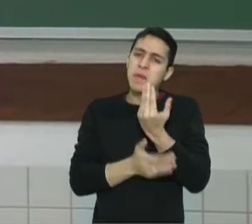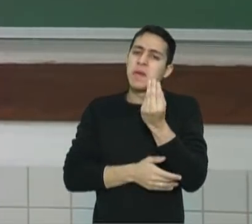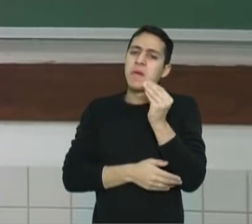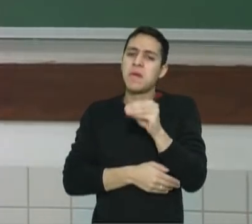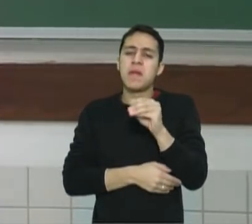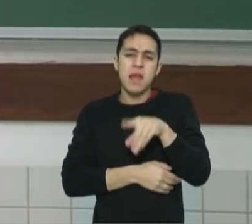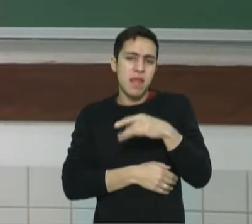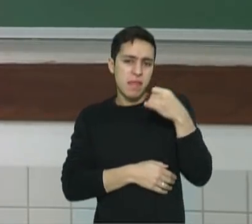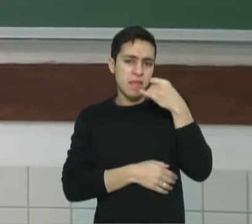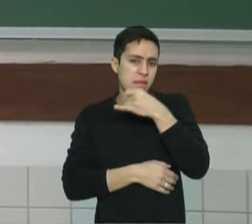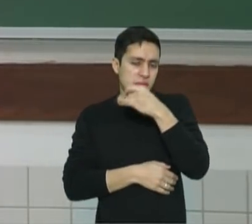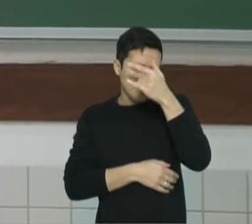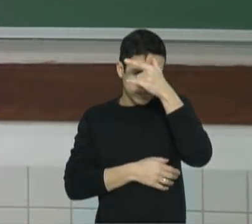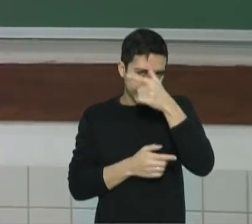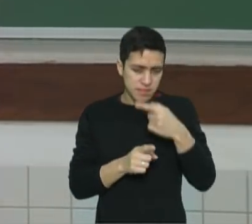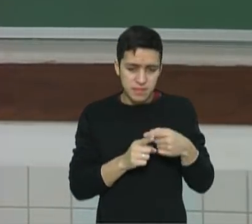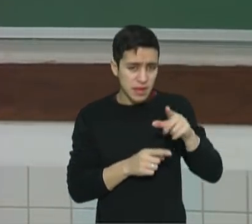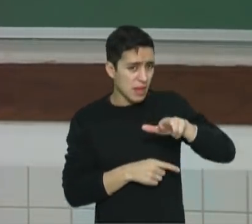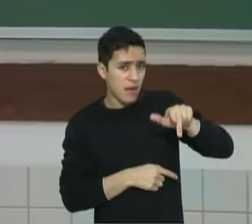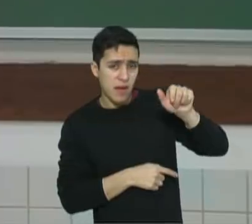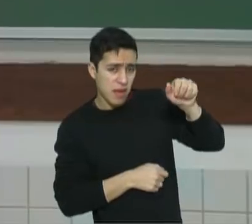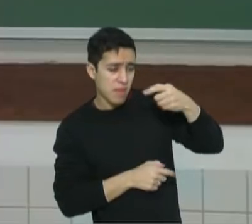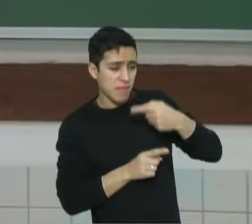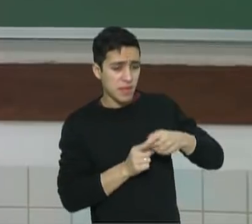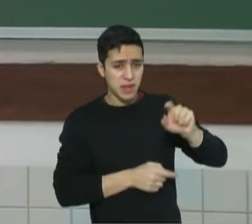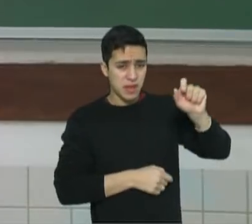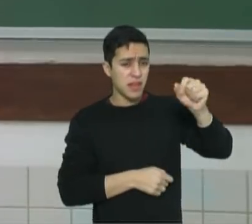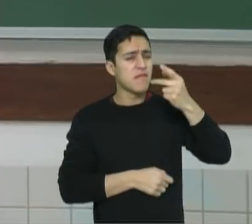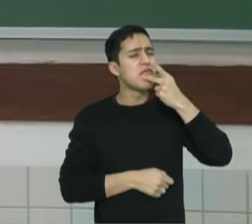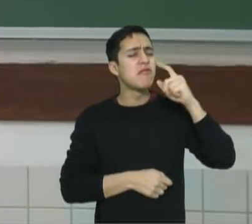alemão. Por que não é a letra A? Porque na letra A fala do